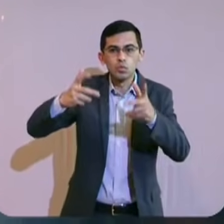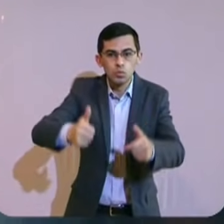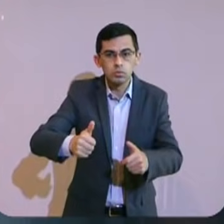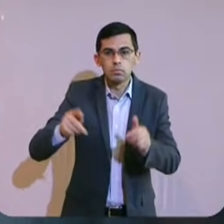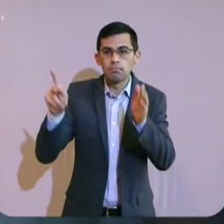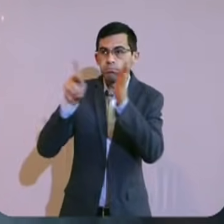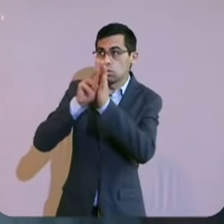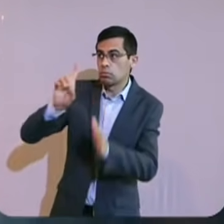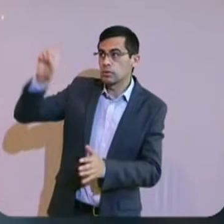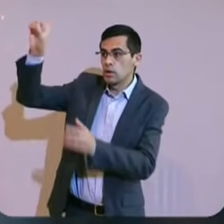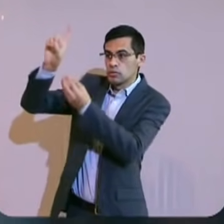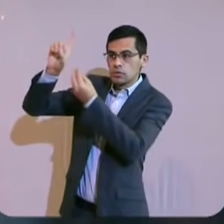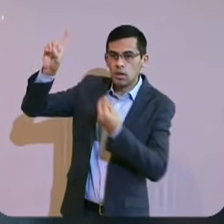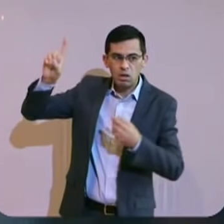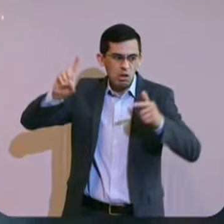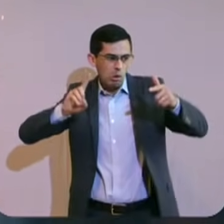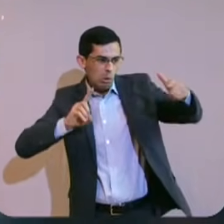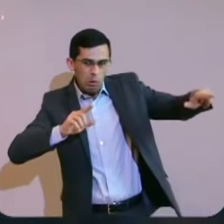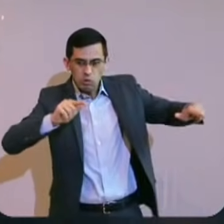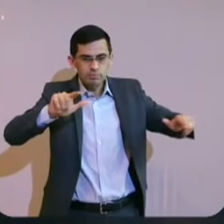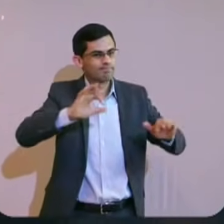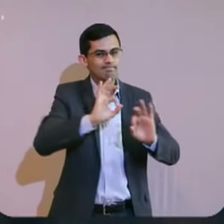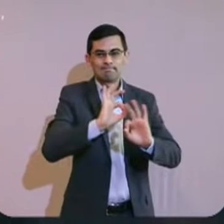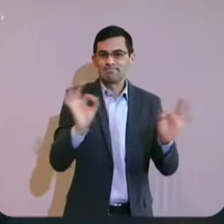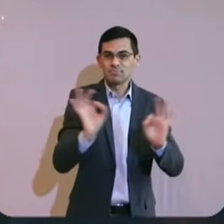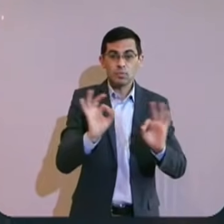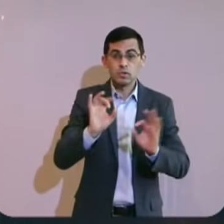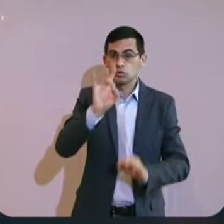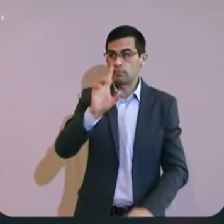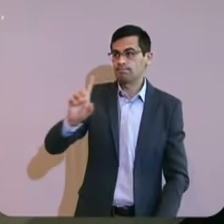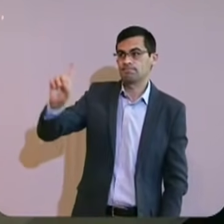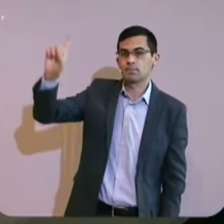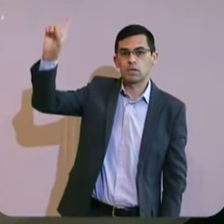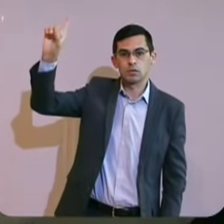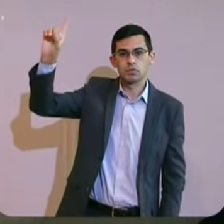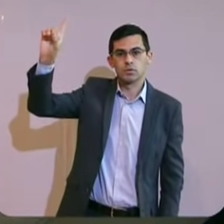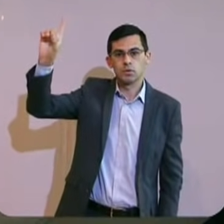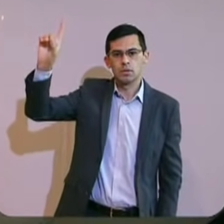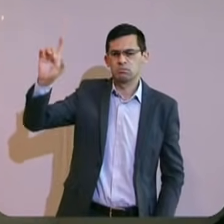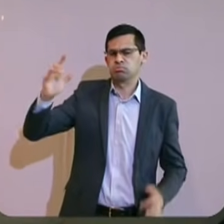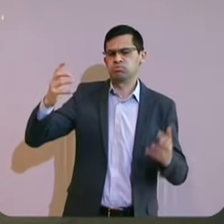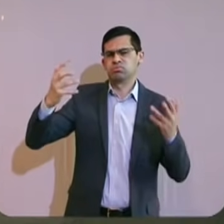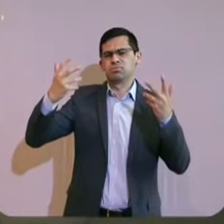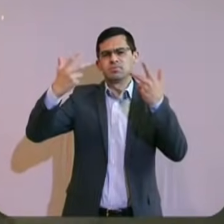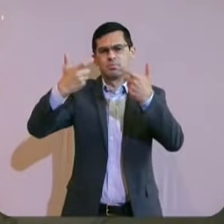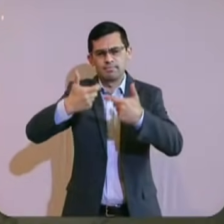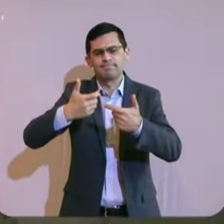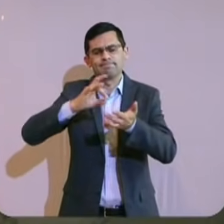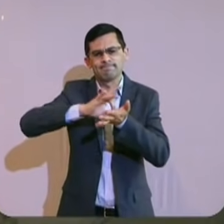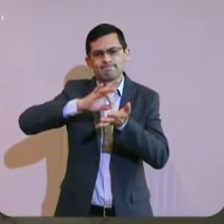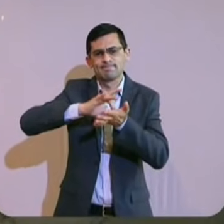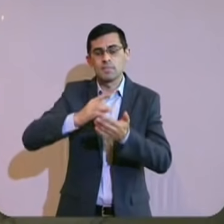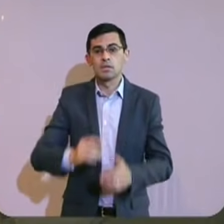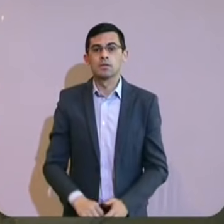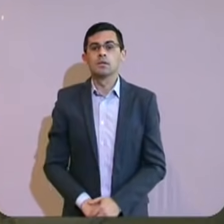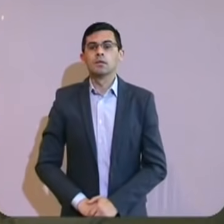do Senhor e de mais ninguém. Tudo. É incrível isso.